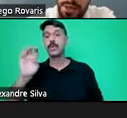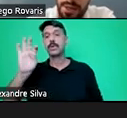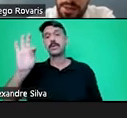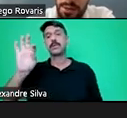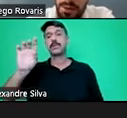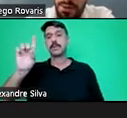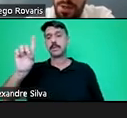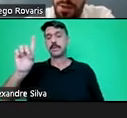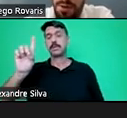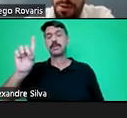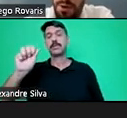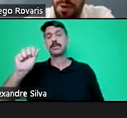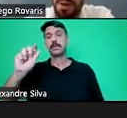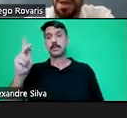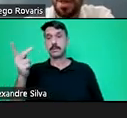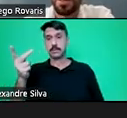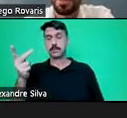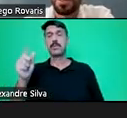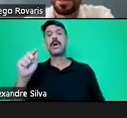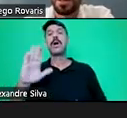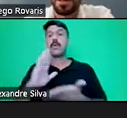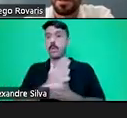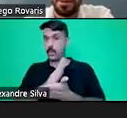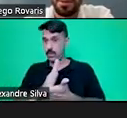uma parte dessas conclusões envolve